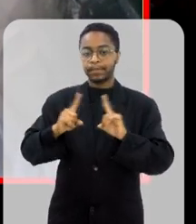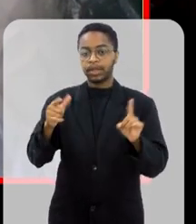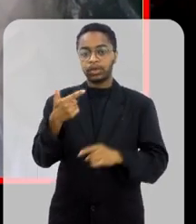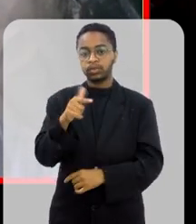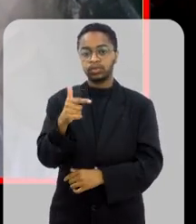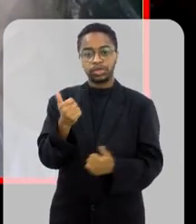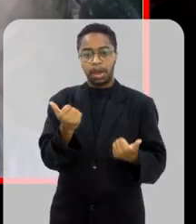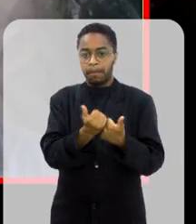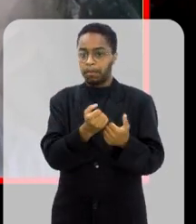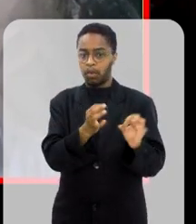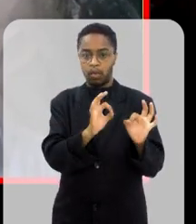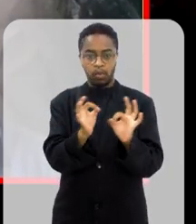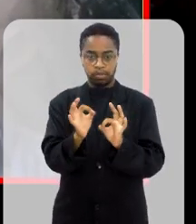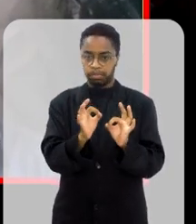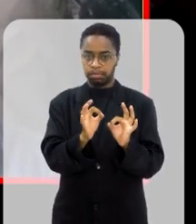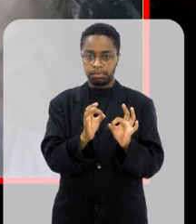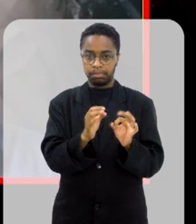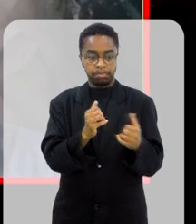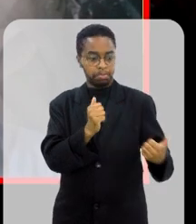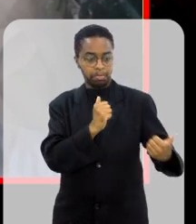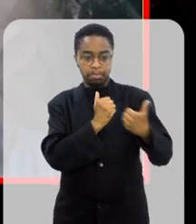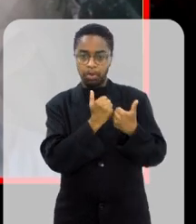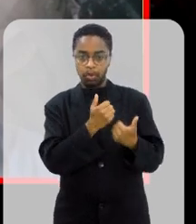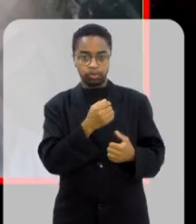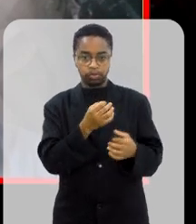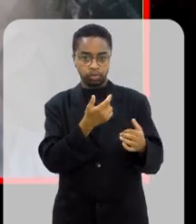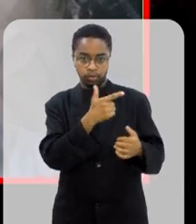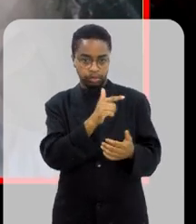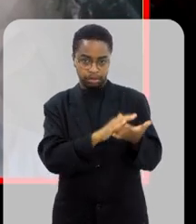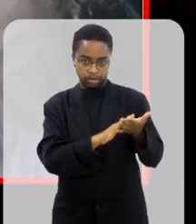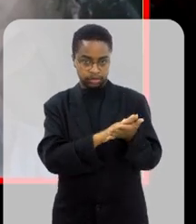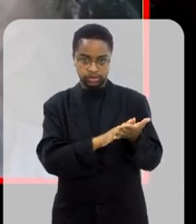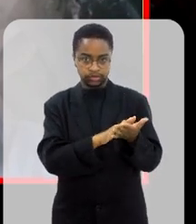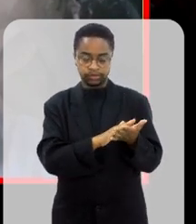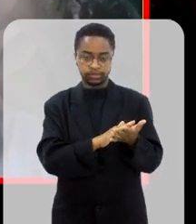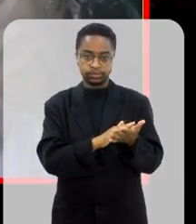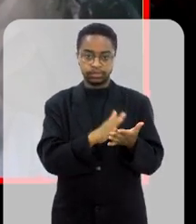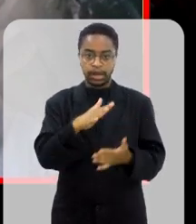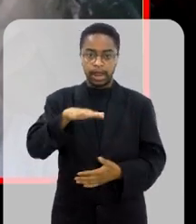médicas, mas não tinha um suporte. Eu não tinha um suporte